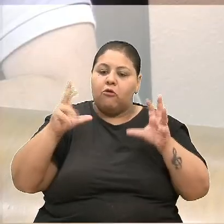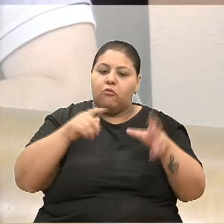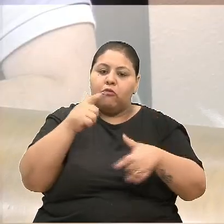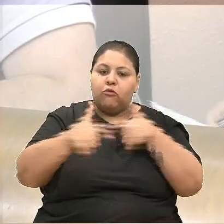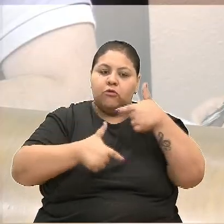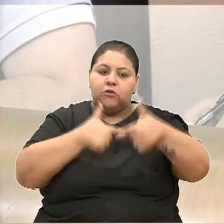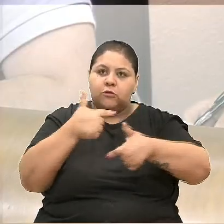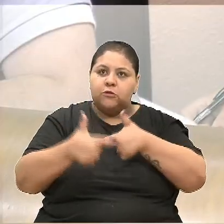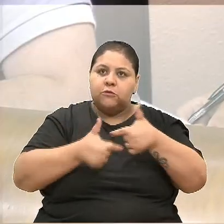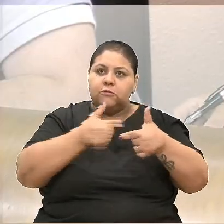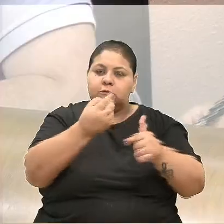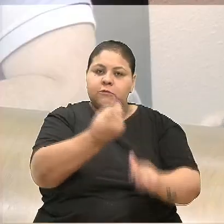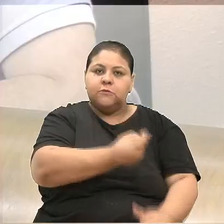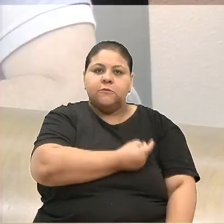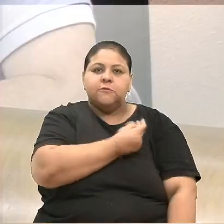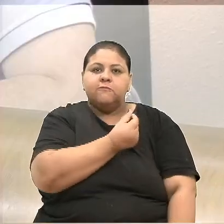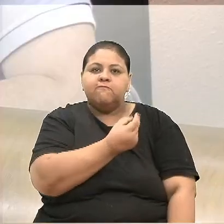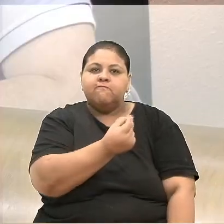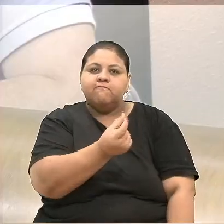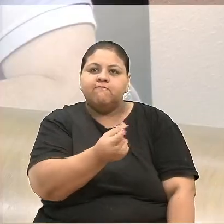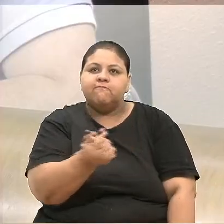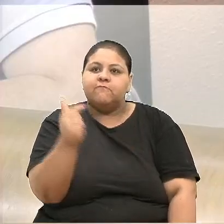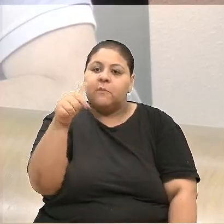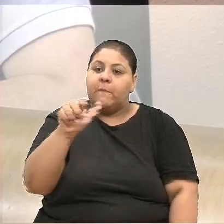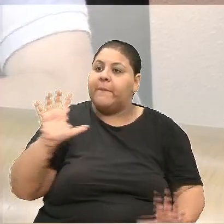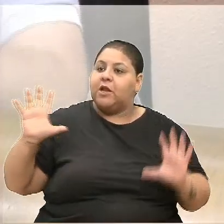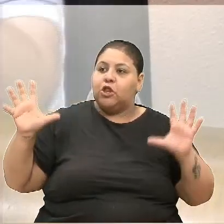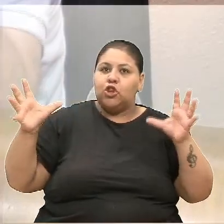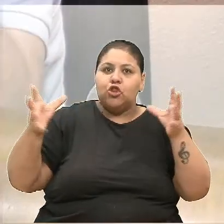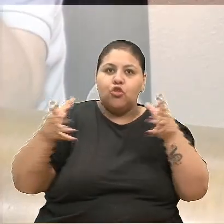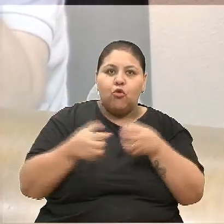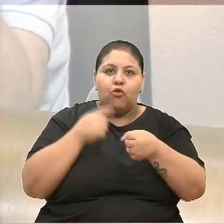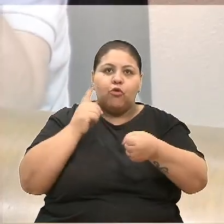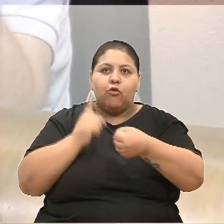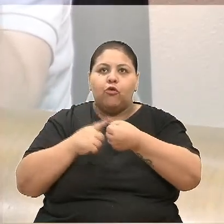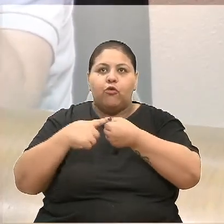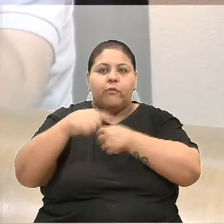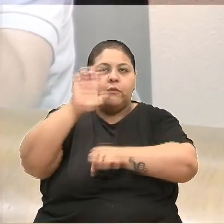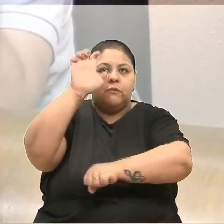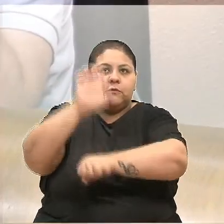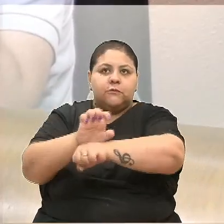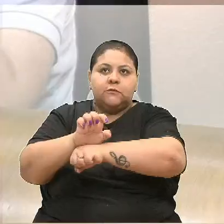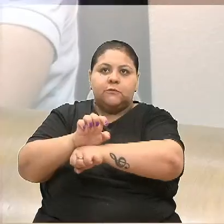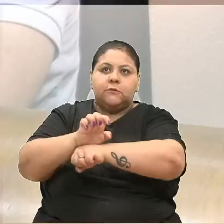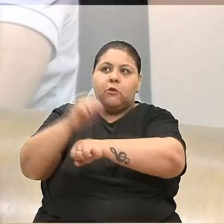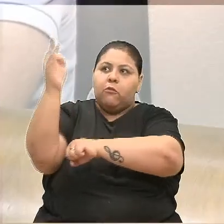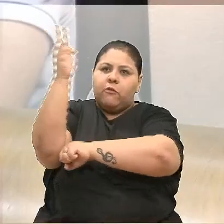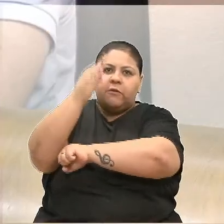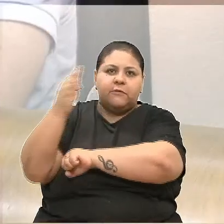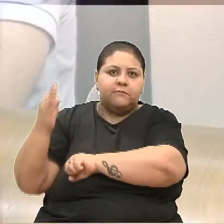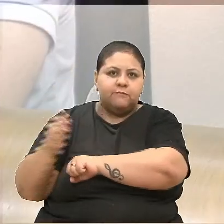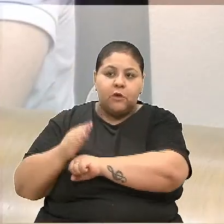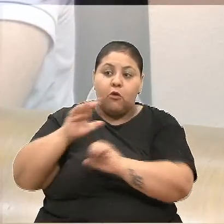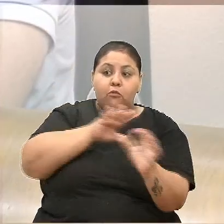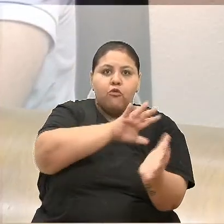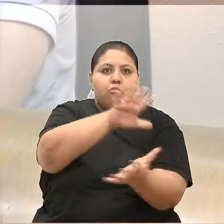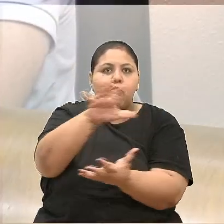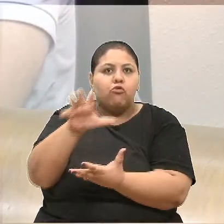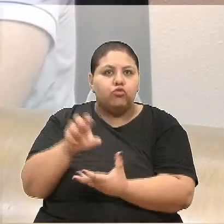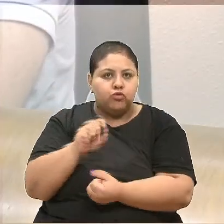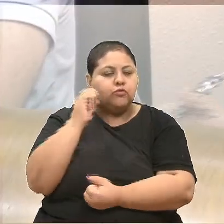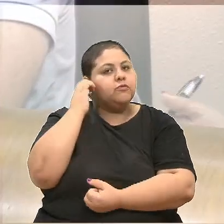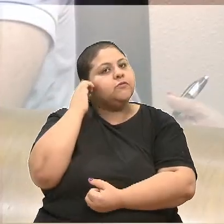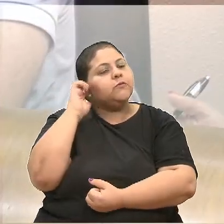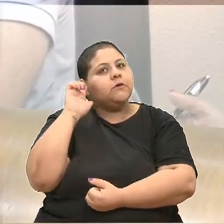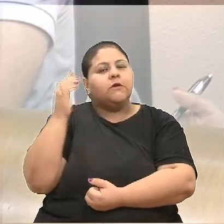trabalho, por todo o legado que ele deixa para nós todos, para a cidade, para o estado, para o país, para o mundo.